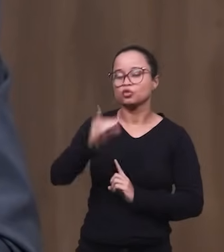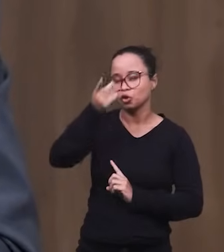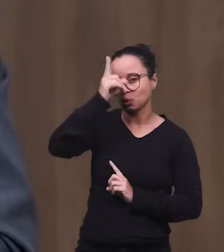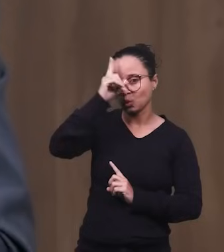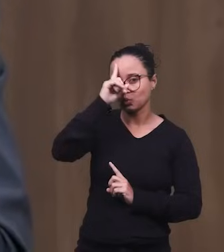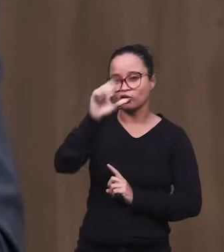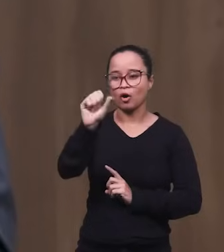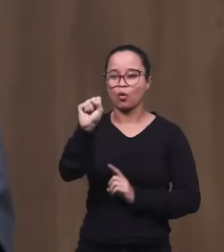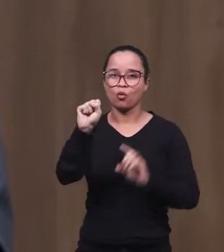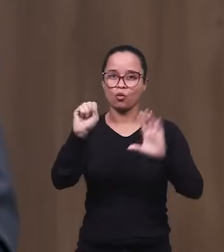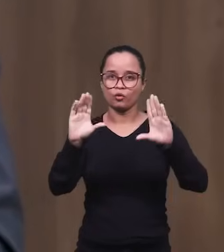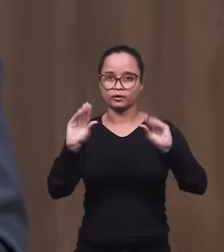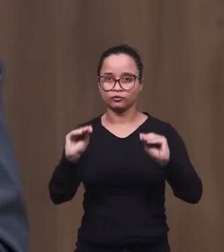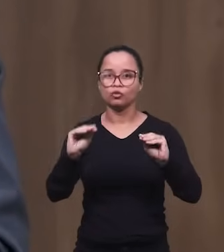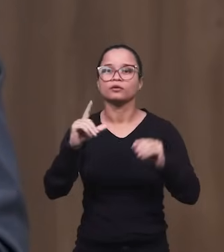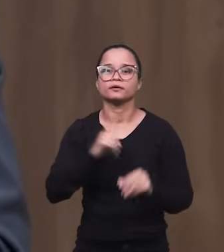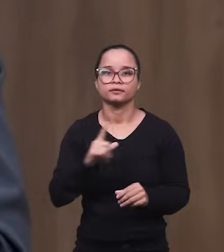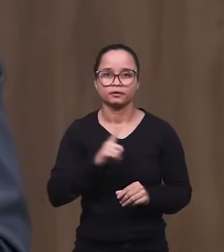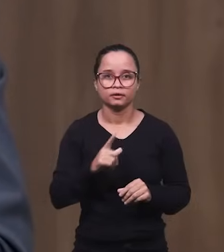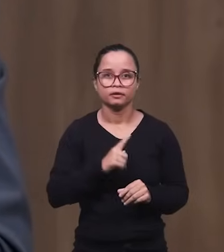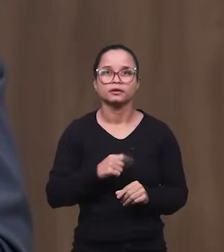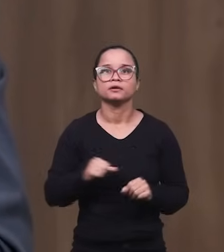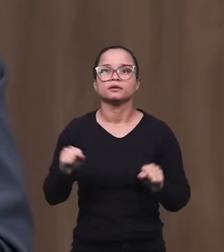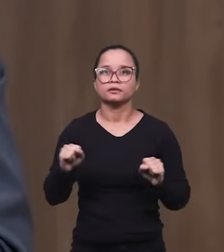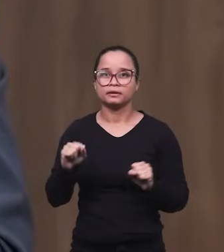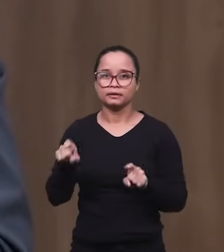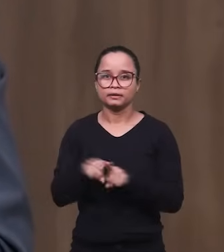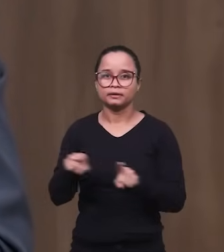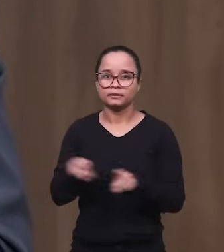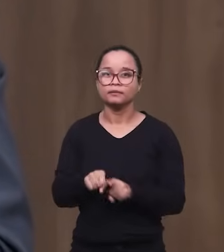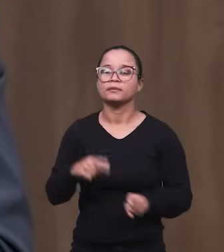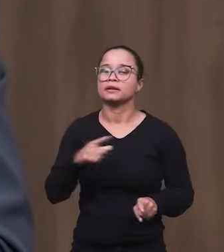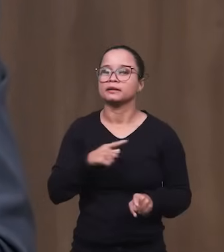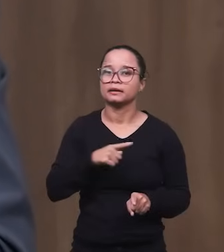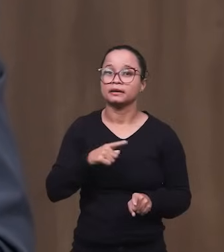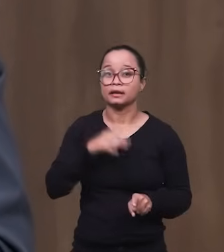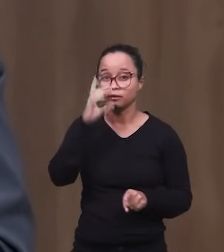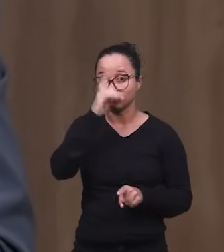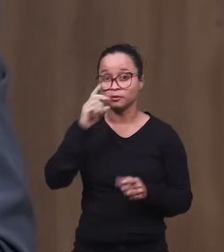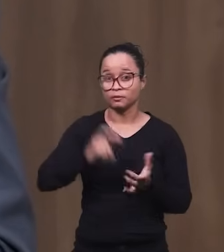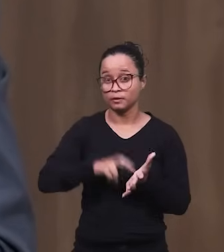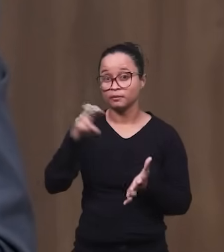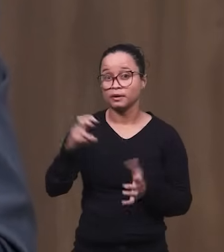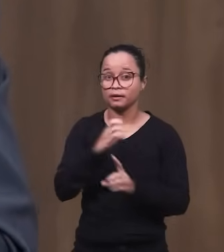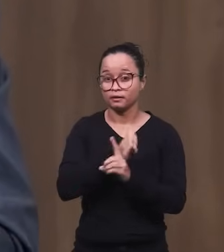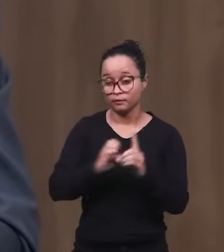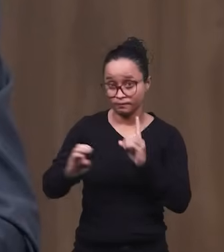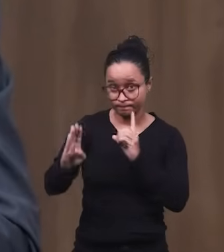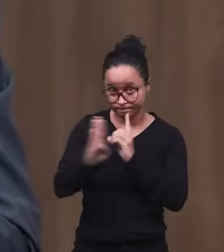horas. Inclusive, temos também, domingo pela manhã, às 10 horas, a Escola Bíblica Dominical.